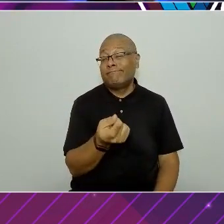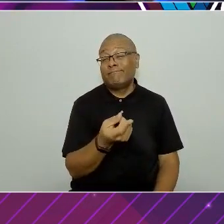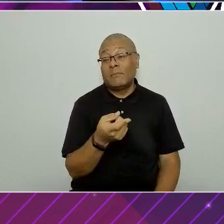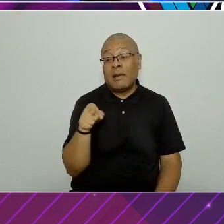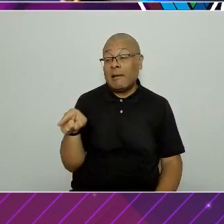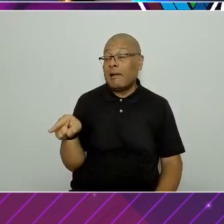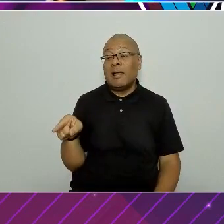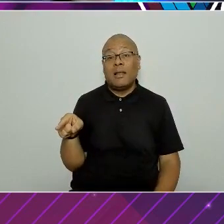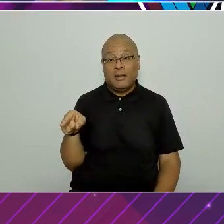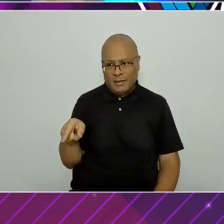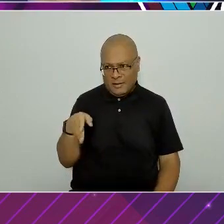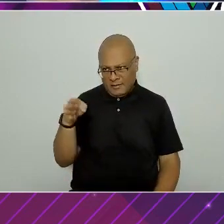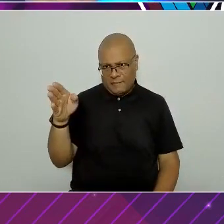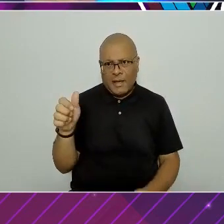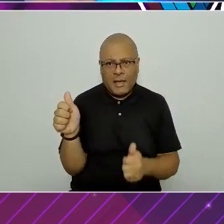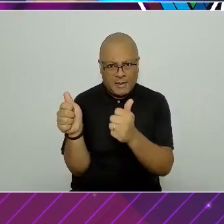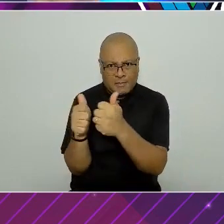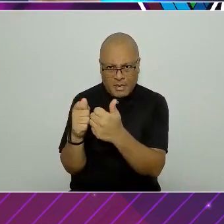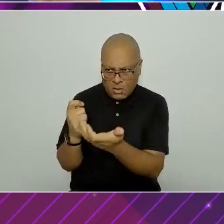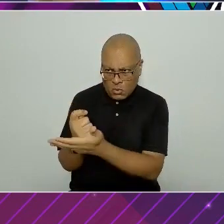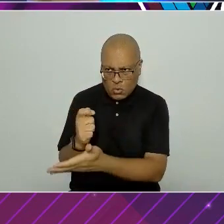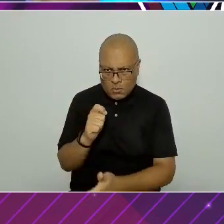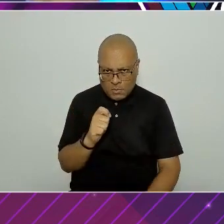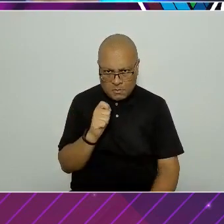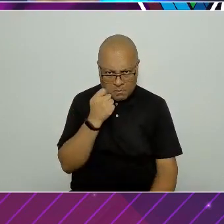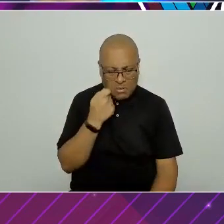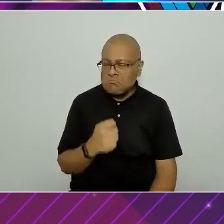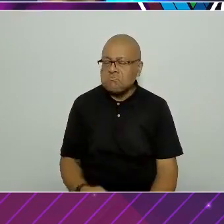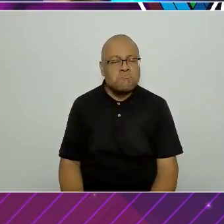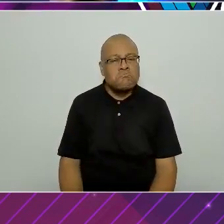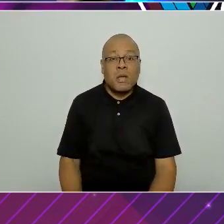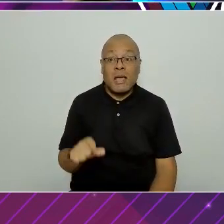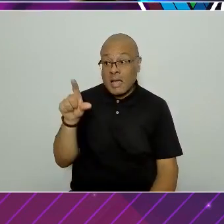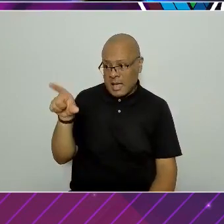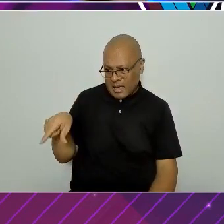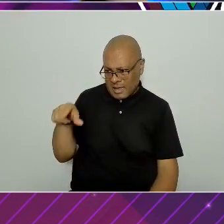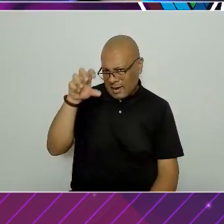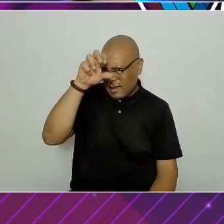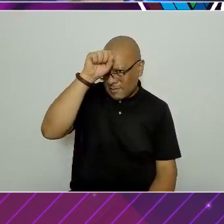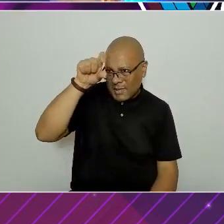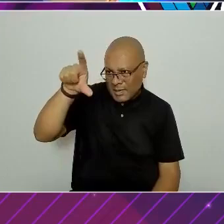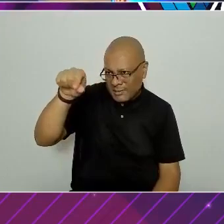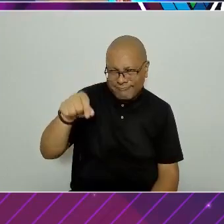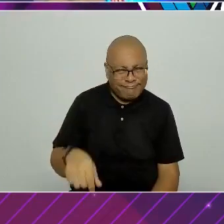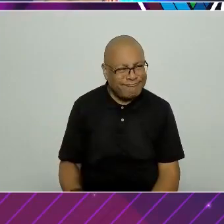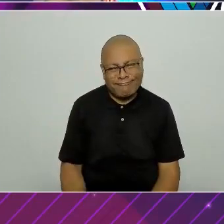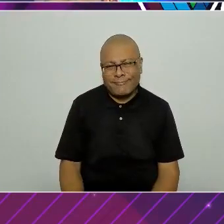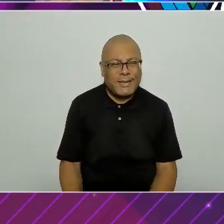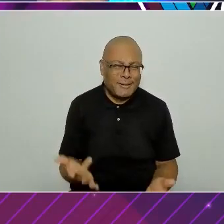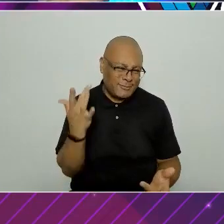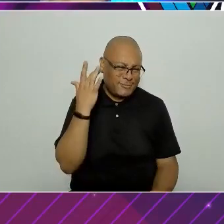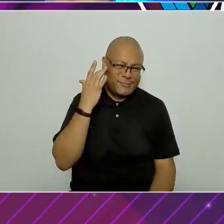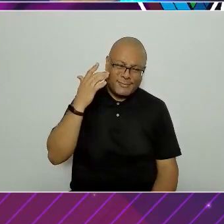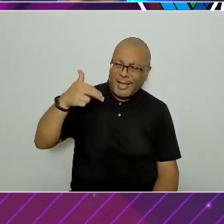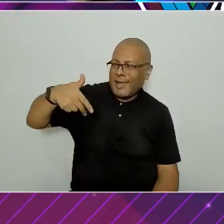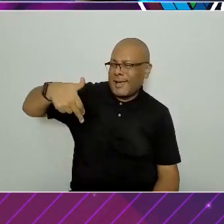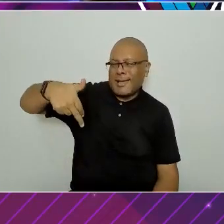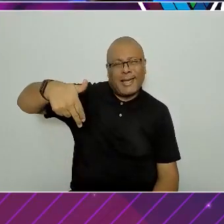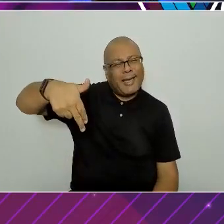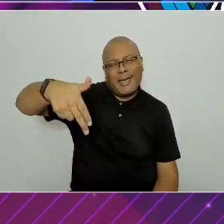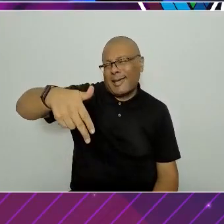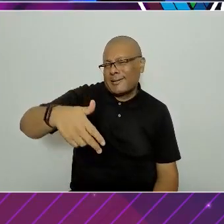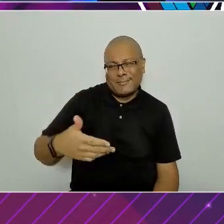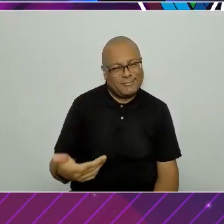não vai na padaria, compra um pão e ela aprende a escolher o pão que ela mais gostou. Não, ela não sai andando a rede neural, né?